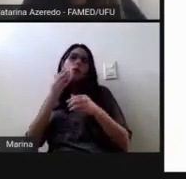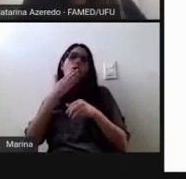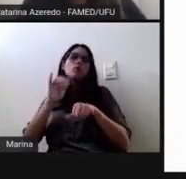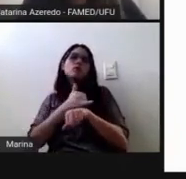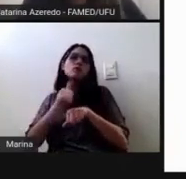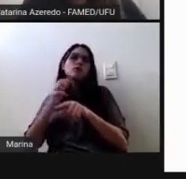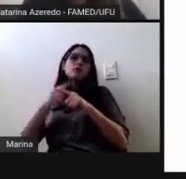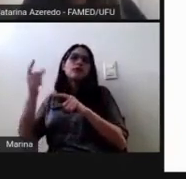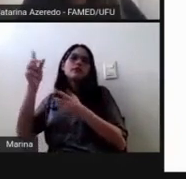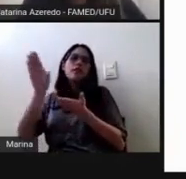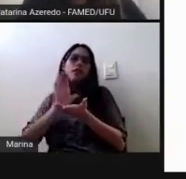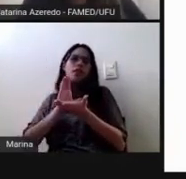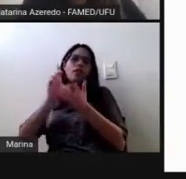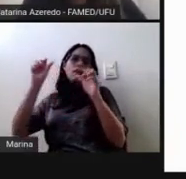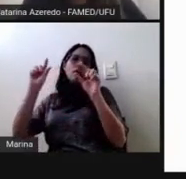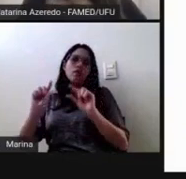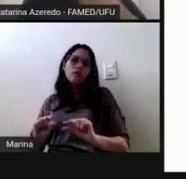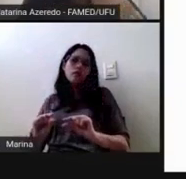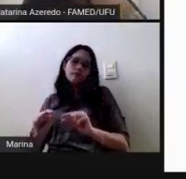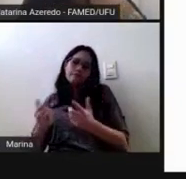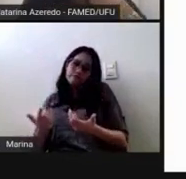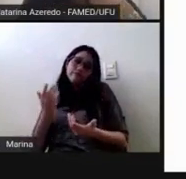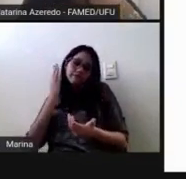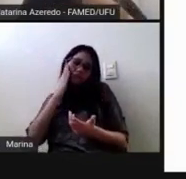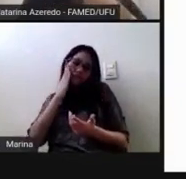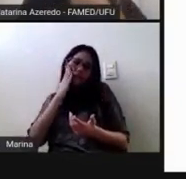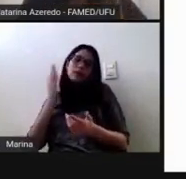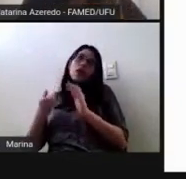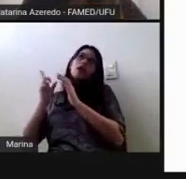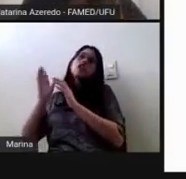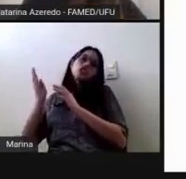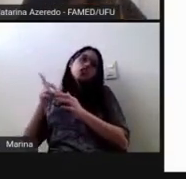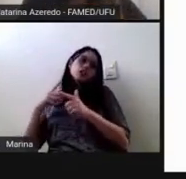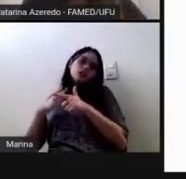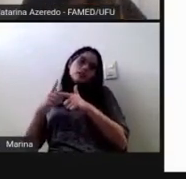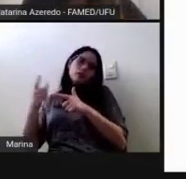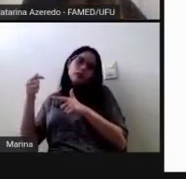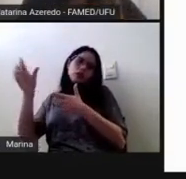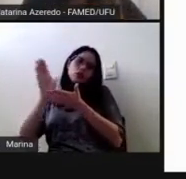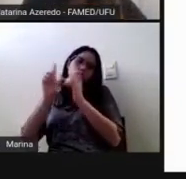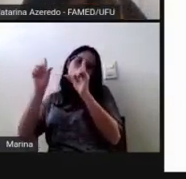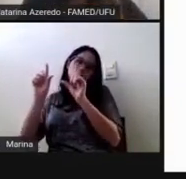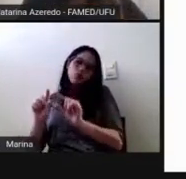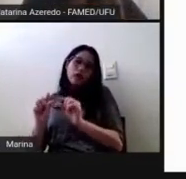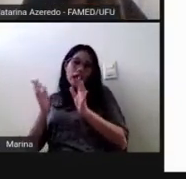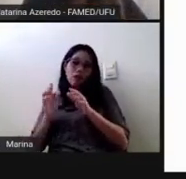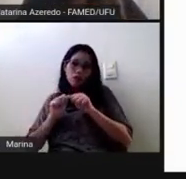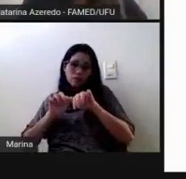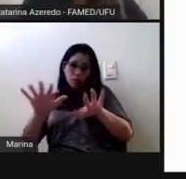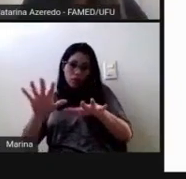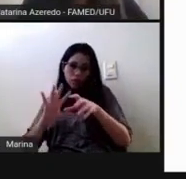municípios que são em função da própria crise econômica que a gente já vinha enfrentando anteriormente e que se agravou com a pandemia,